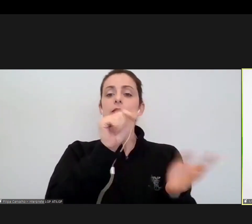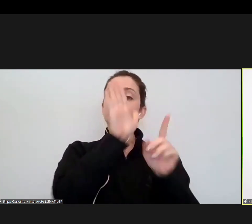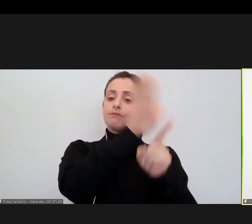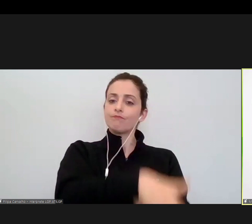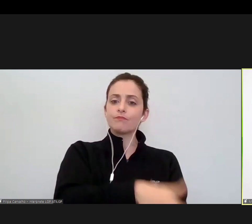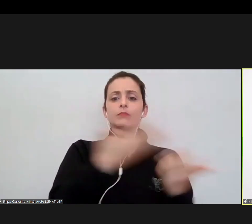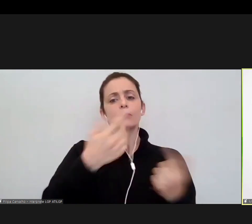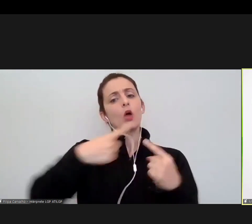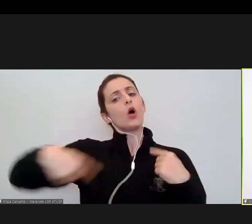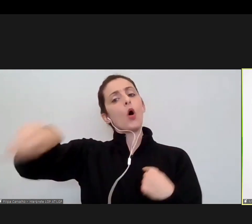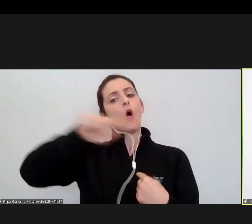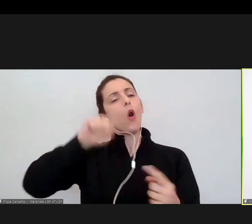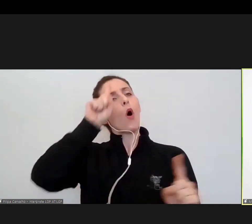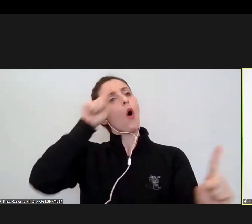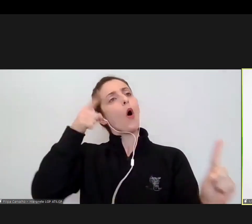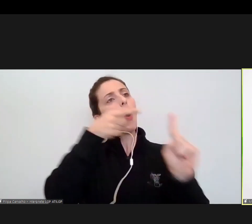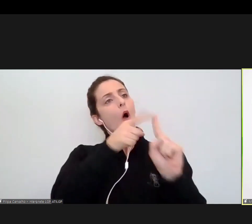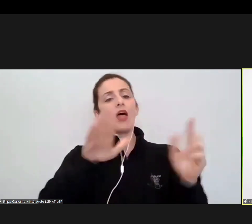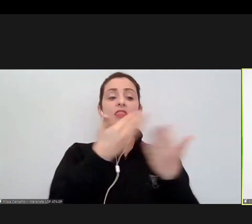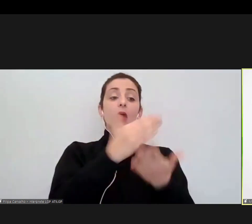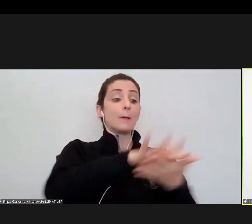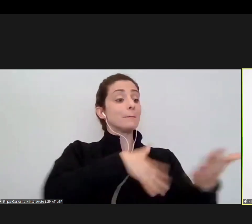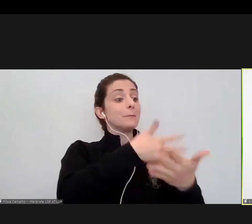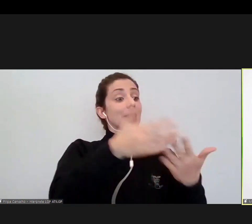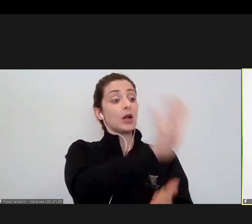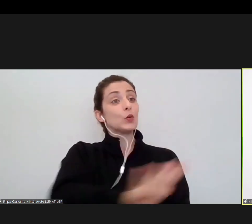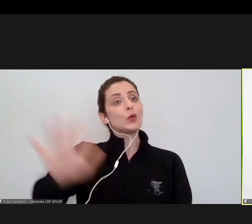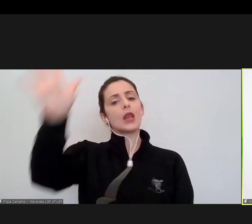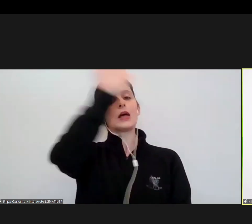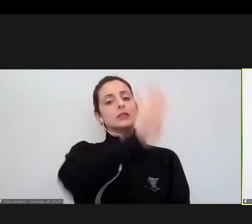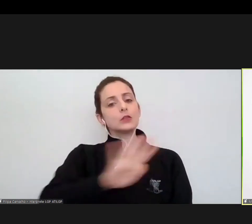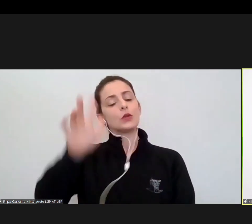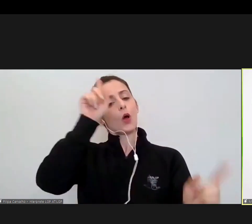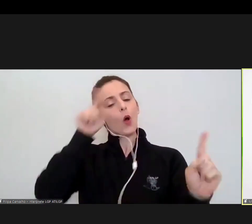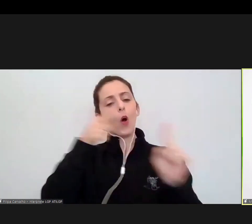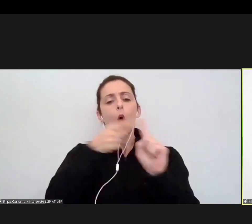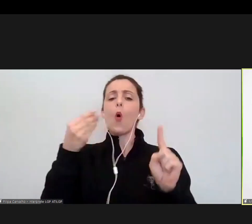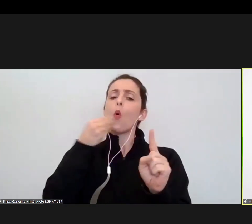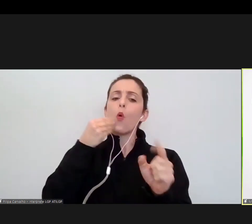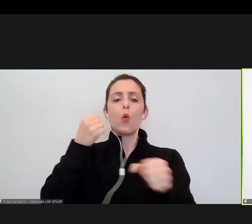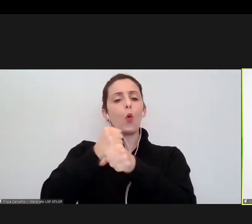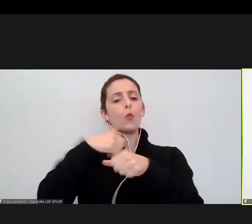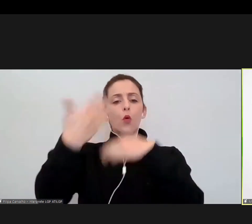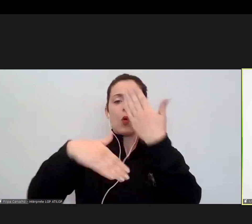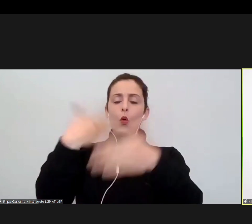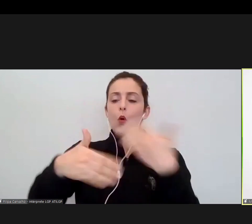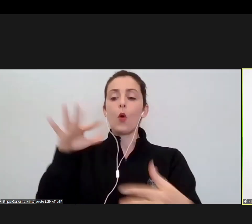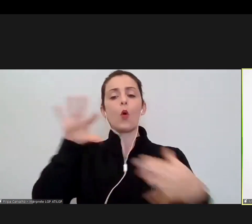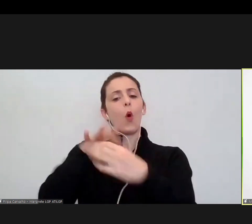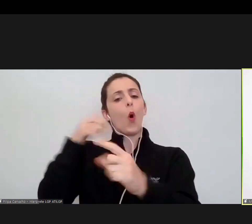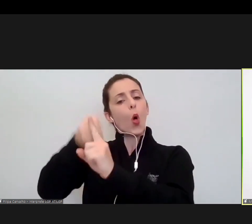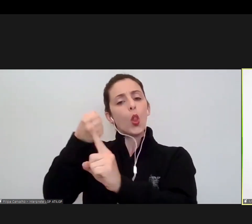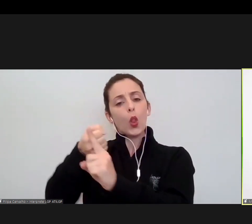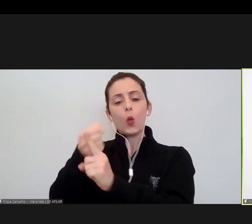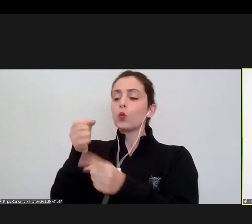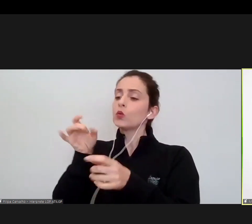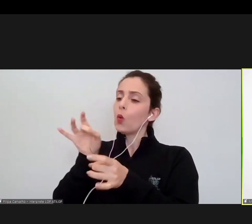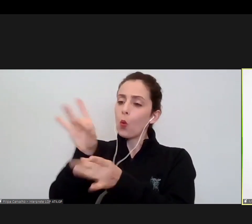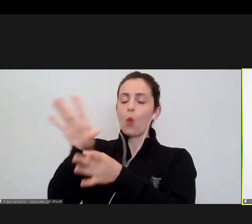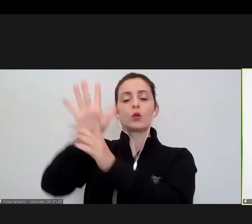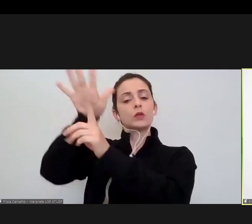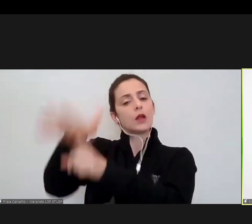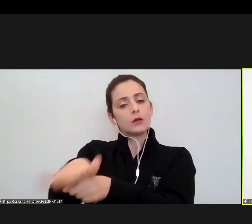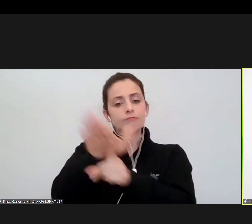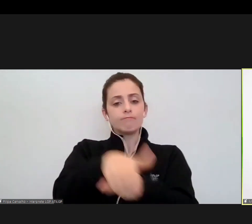que estruturam este Plano Nacional, em especial sobre o princípio da intervenção integrada no combate às desigualdades, partindo da